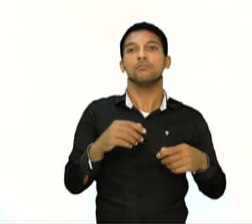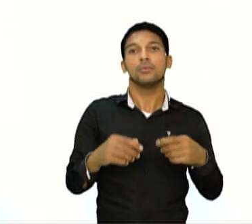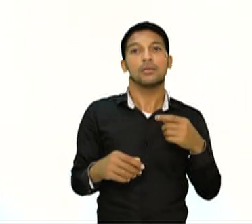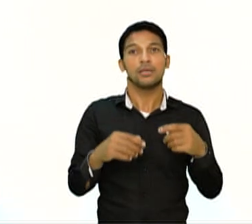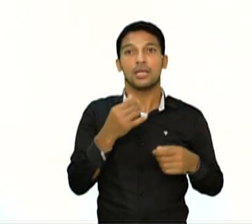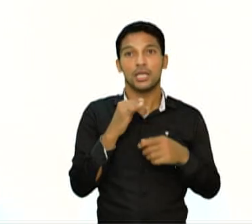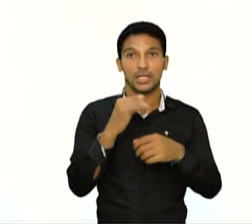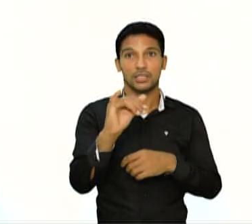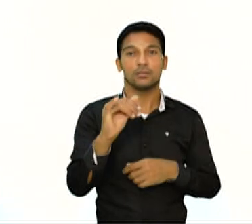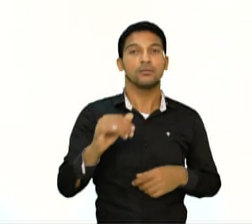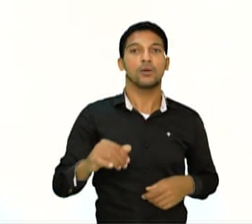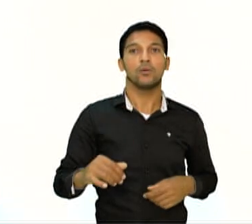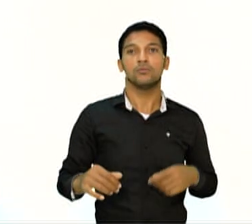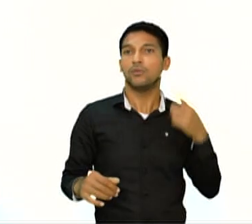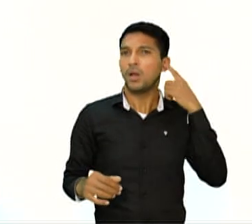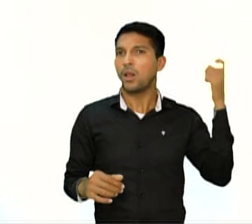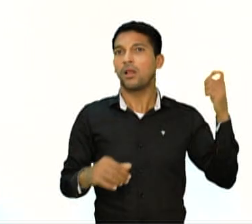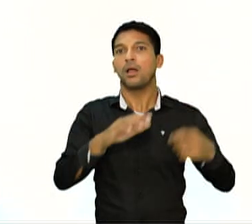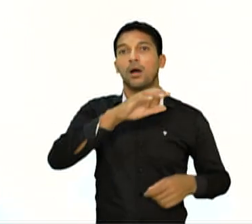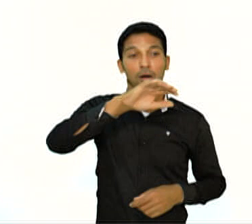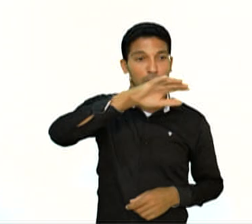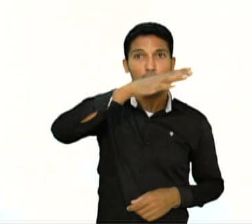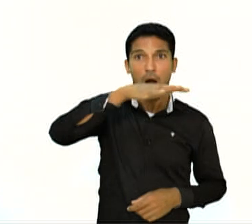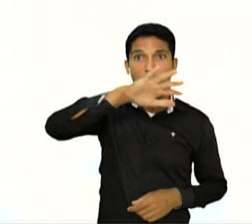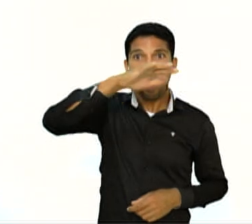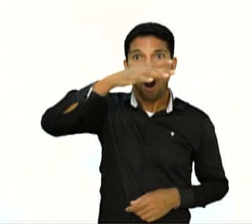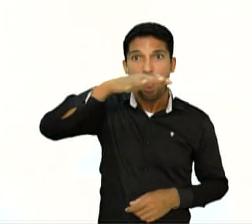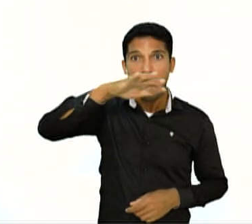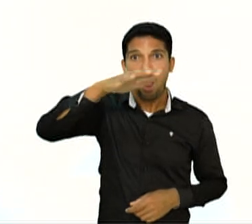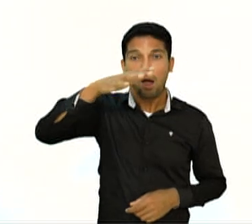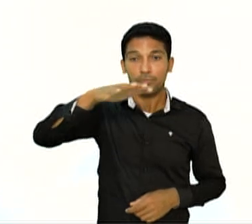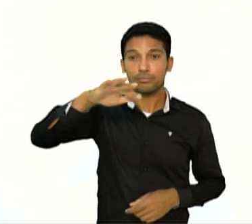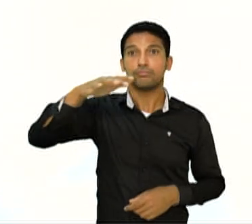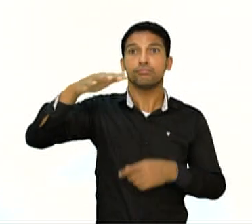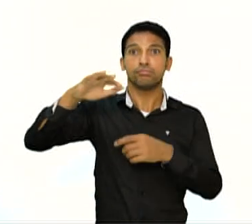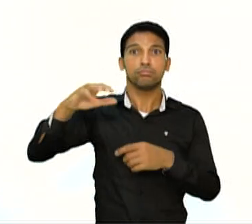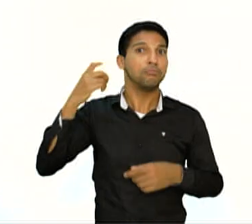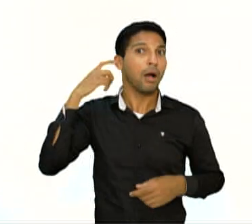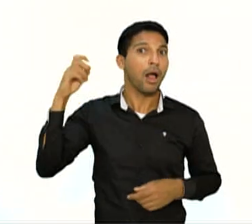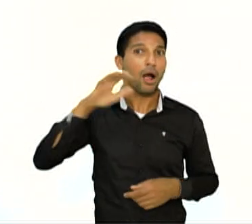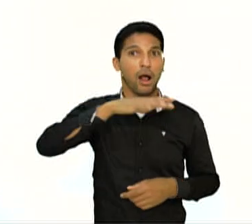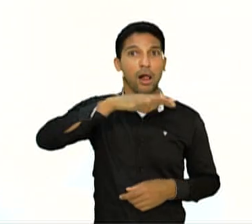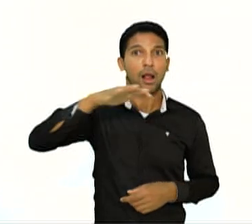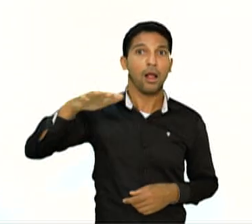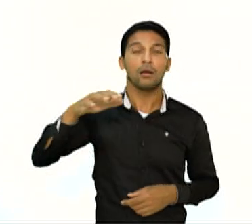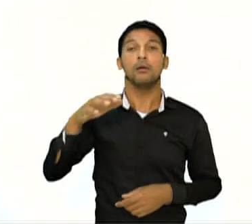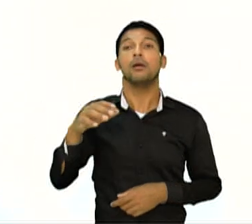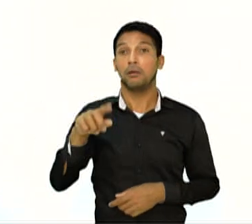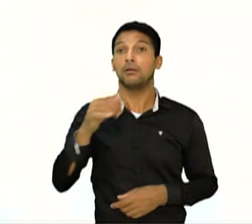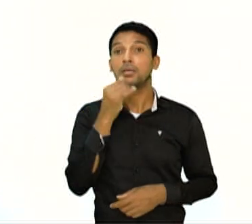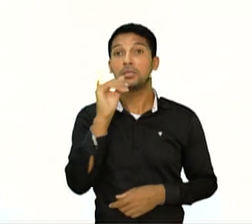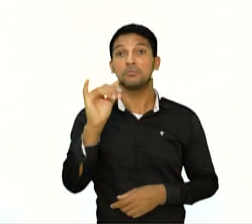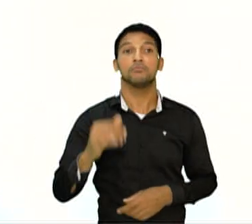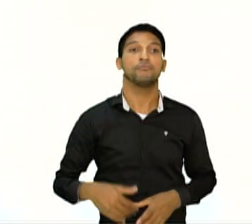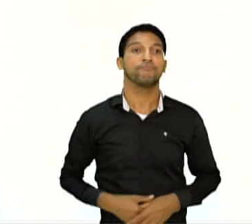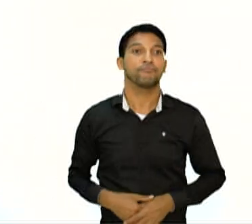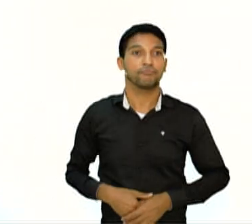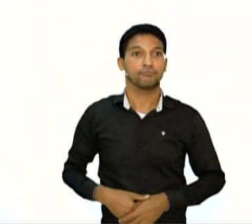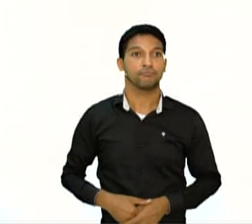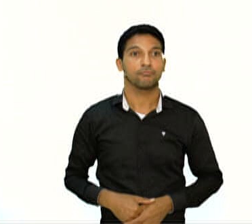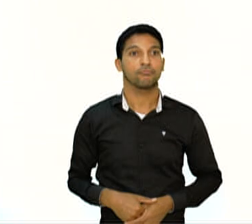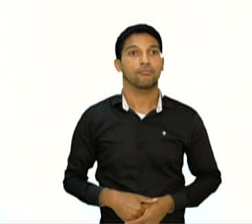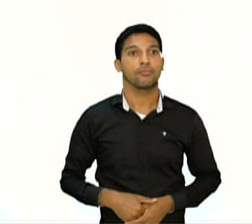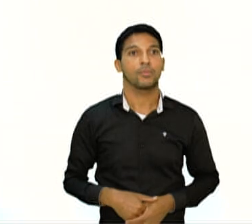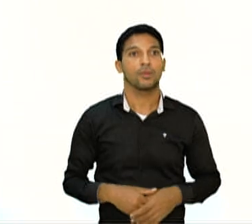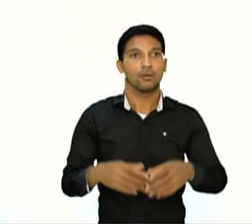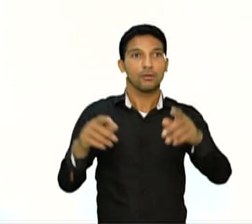ambiente. Outras, a energia térmica, muito falada agora em Brasil, por causa da diminuição do volume de chuvas